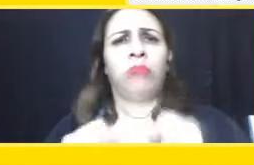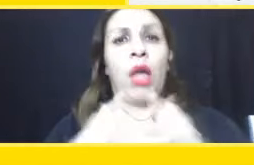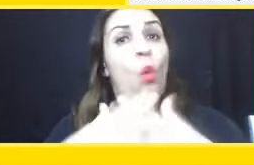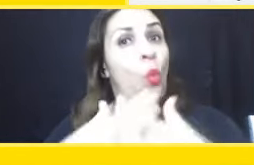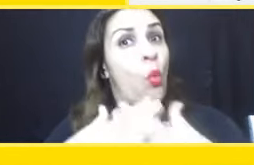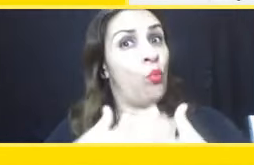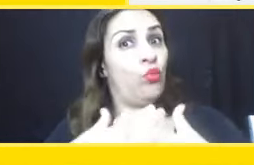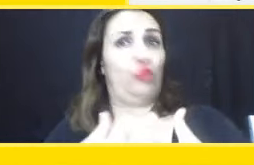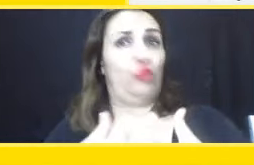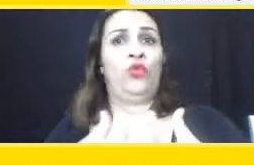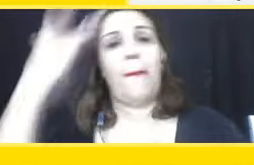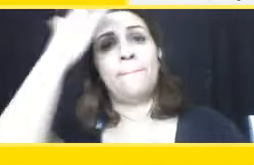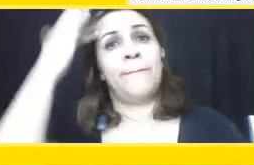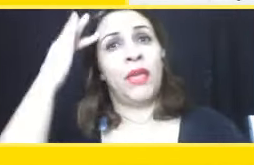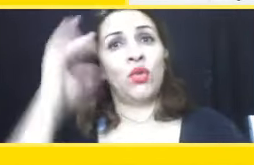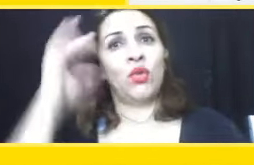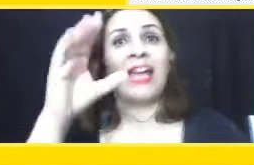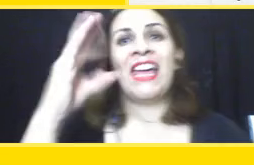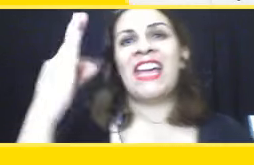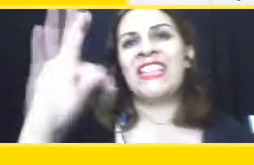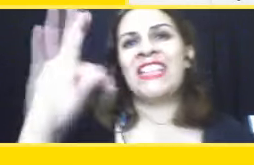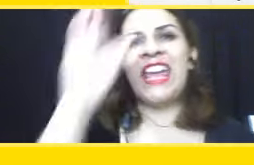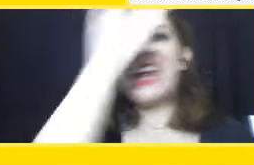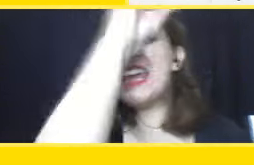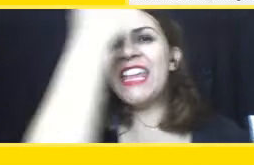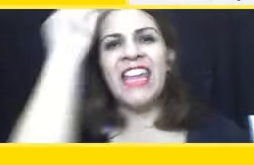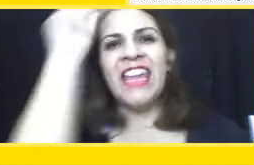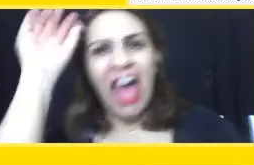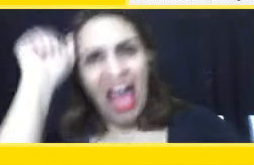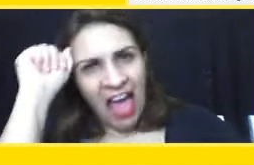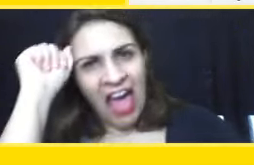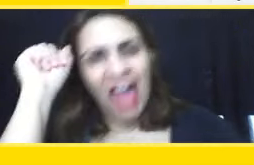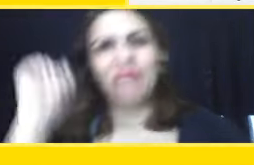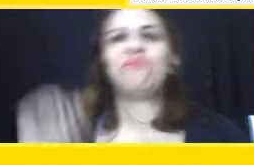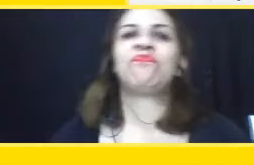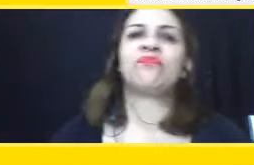com uma pessoa que tem TDAH, ou uma pessoa que tem